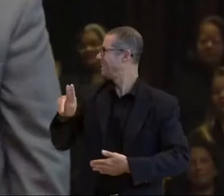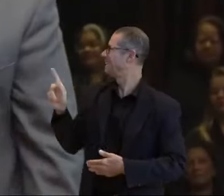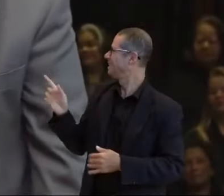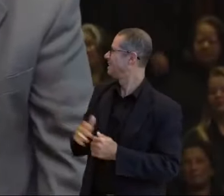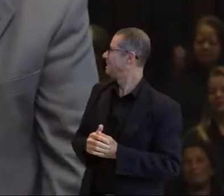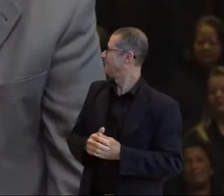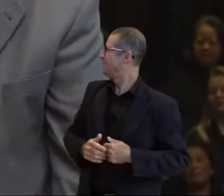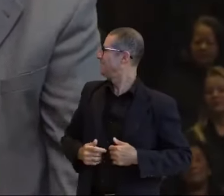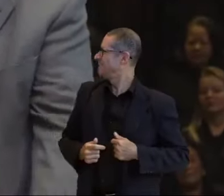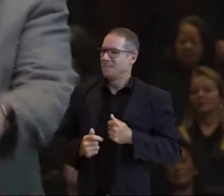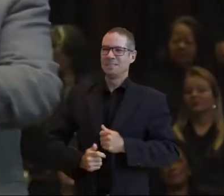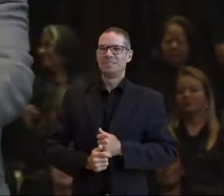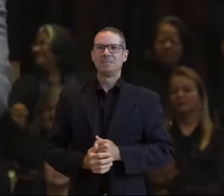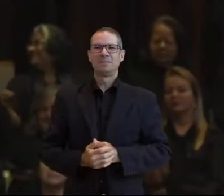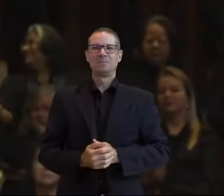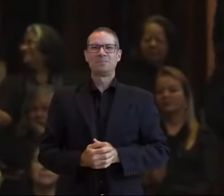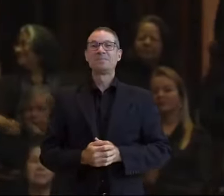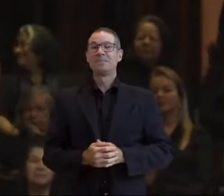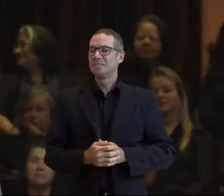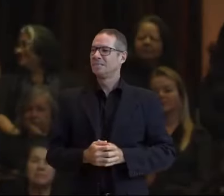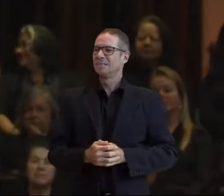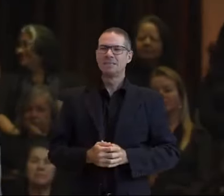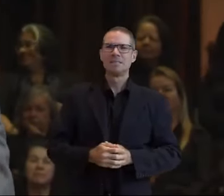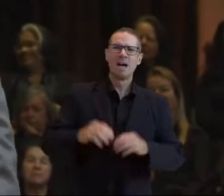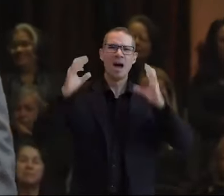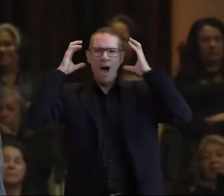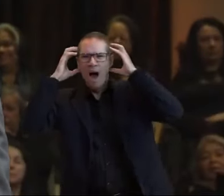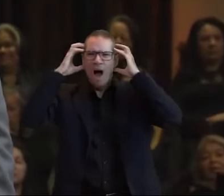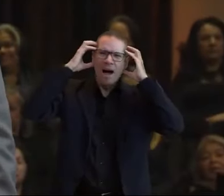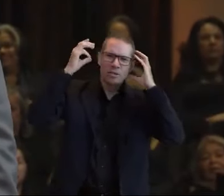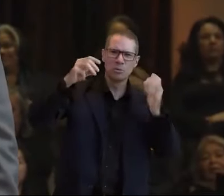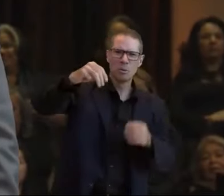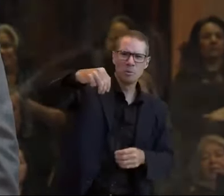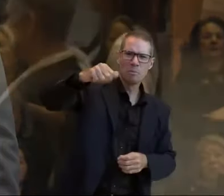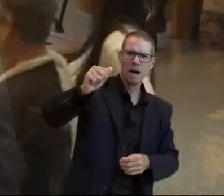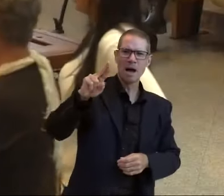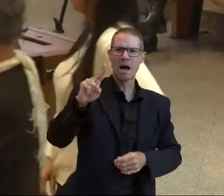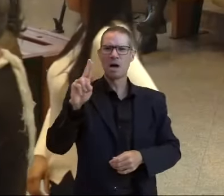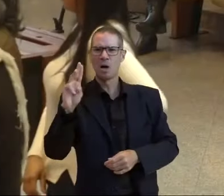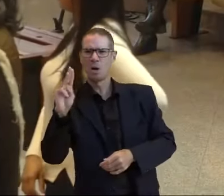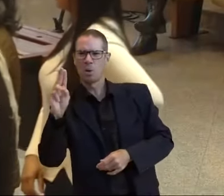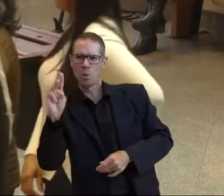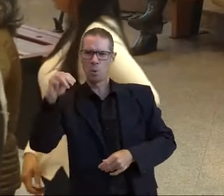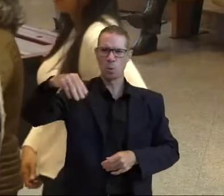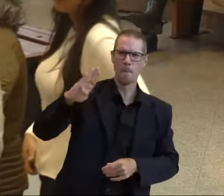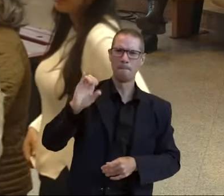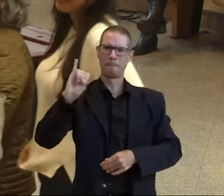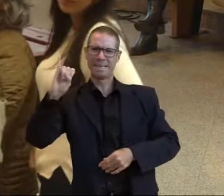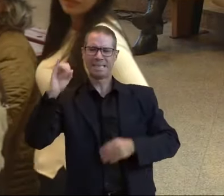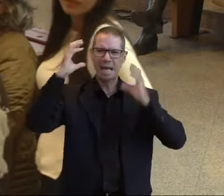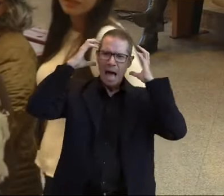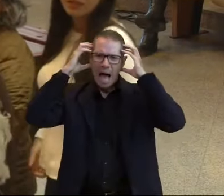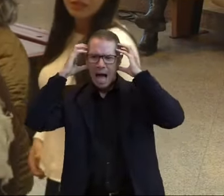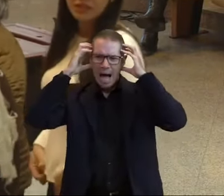Marumbi, dia a dia com Deus. Você ouve na Rádio Marumbi, dia a dia com Deus? Muitos anos.